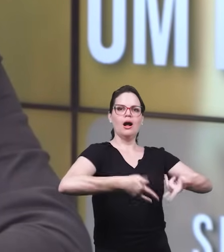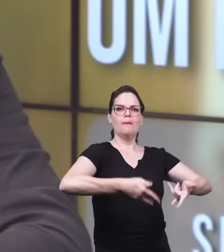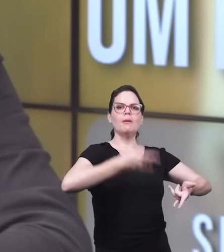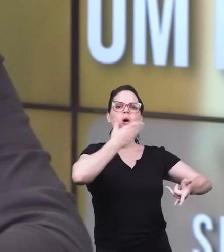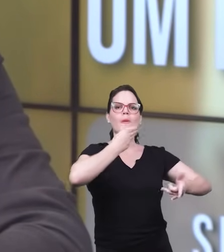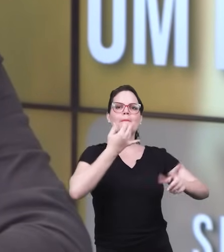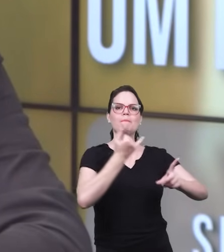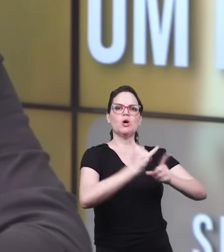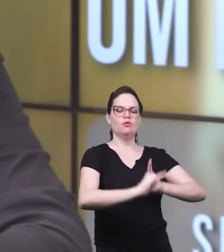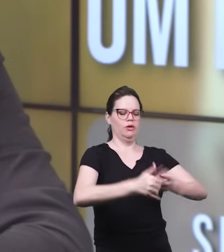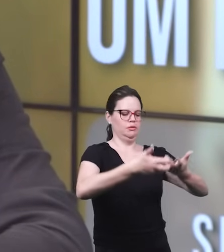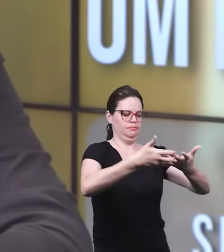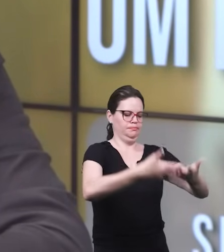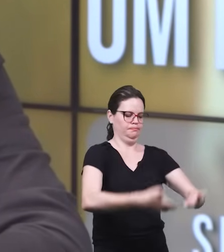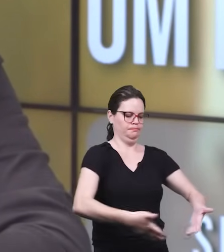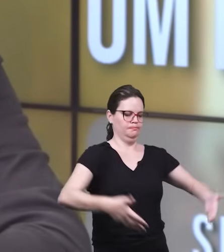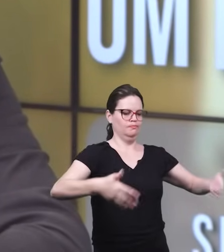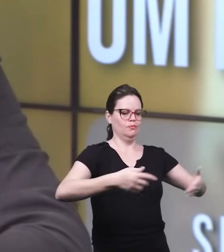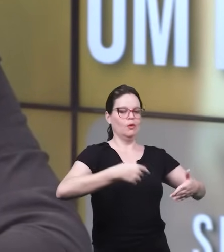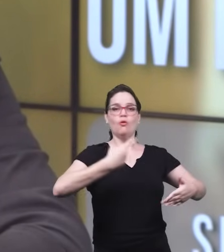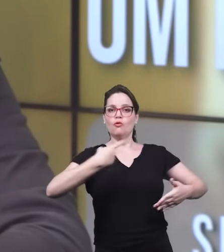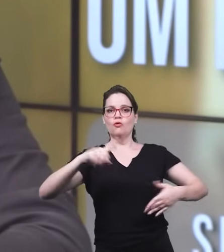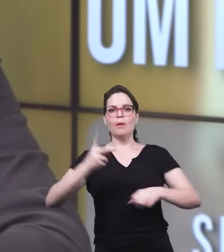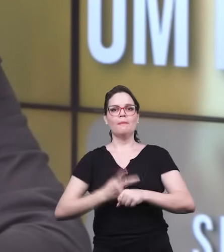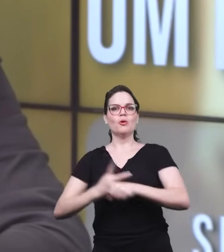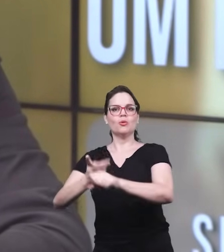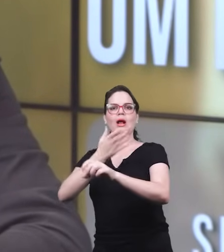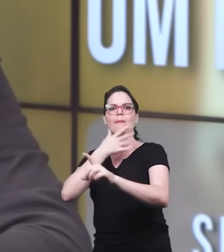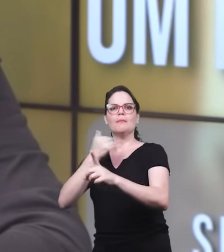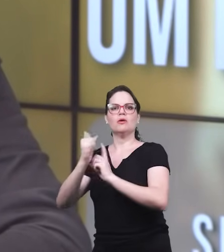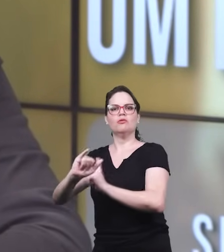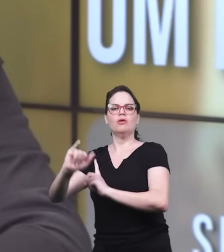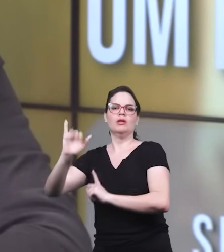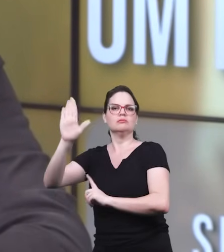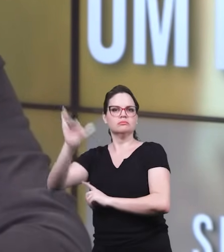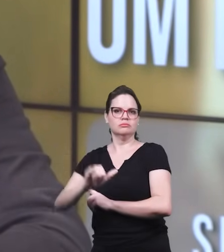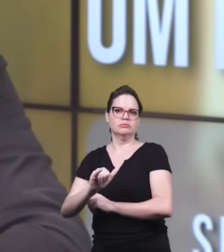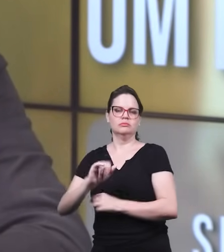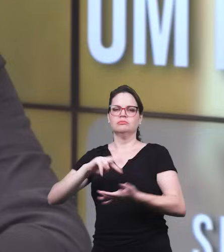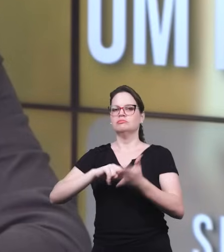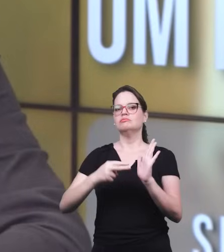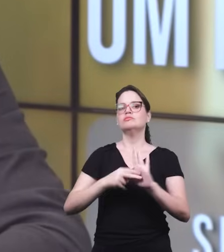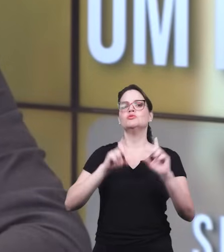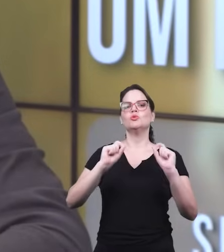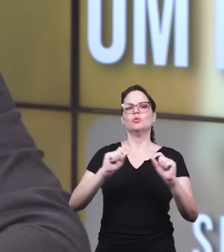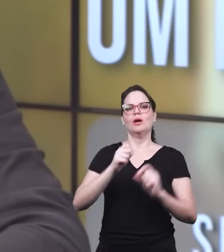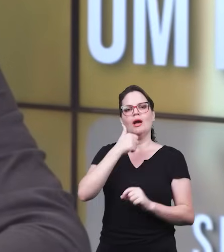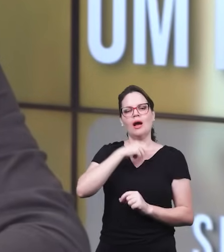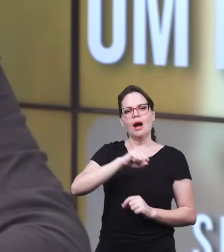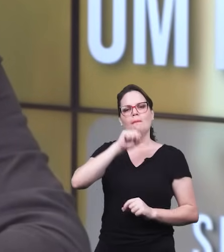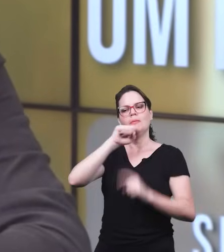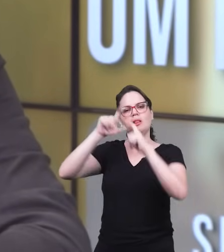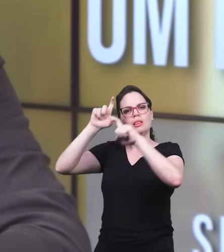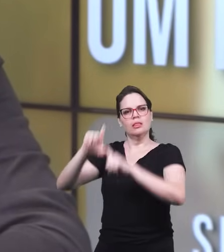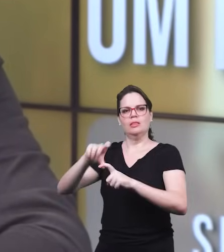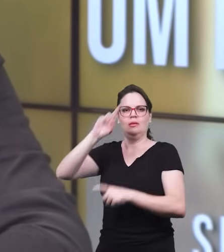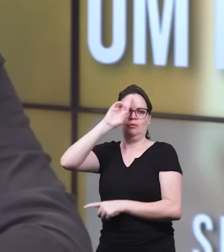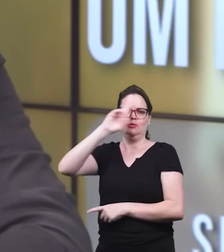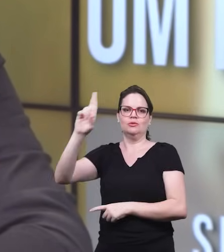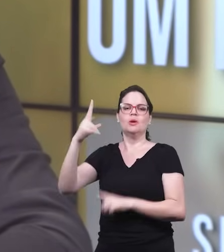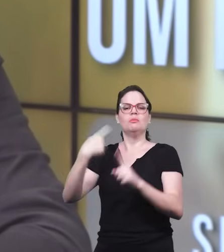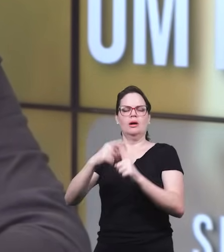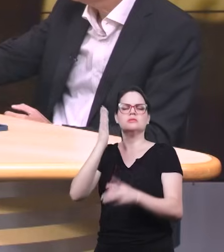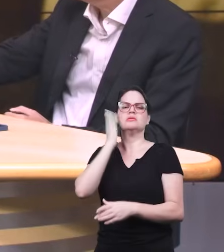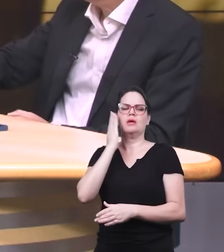faz. Apesar dos desafios de criar um filho, dos desafios de um filho adolescente, né, Helber?